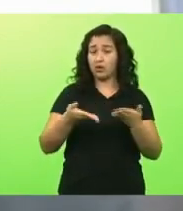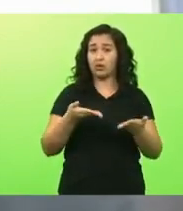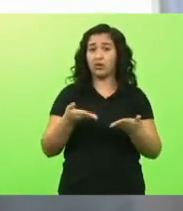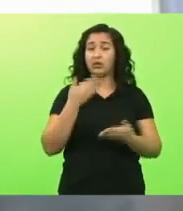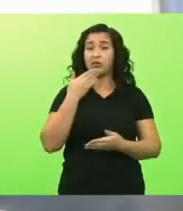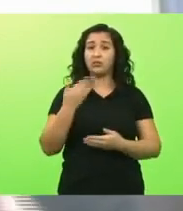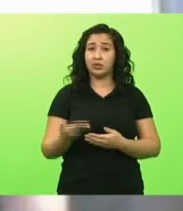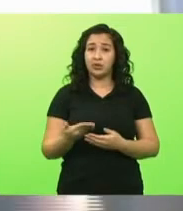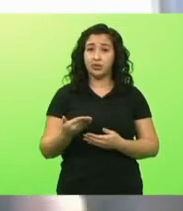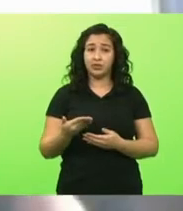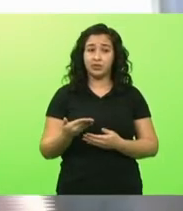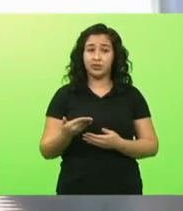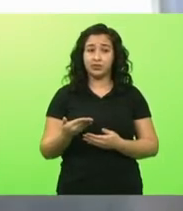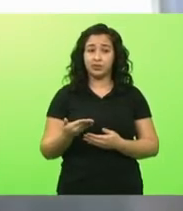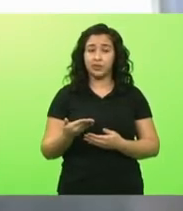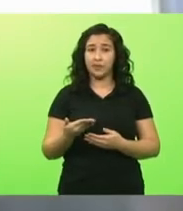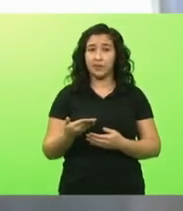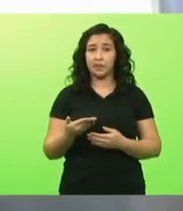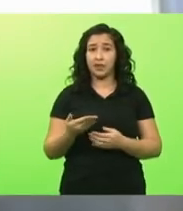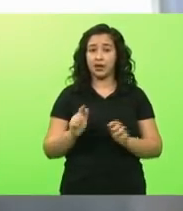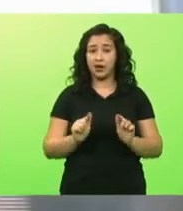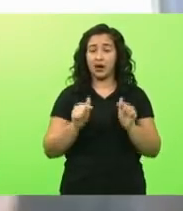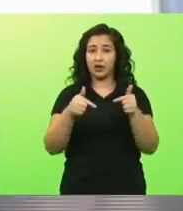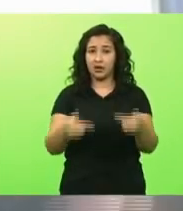e de ações